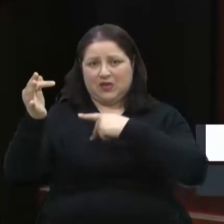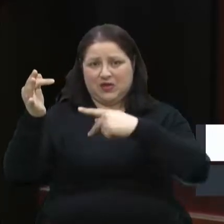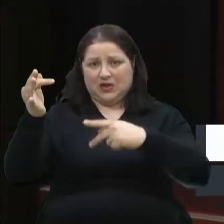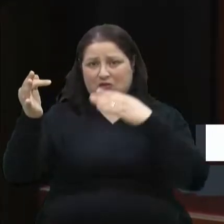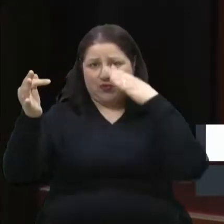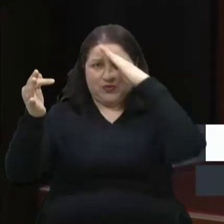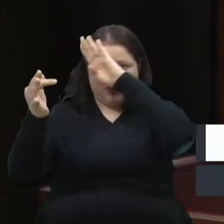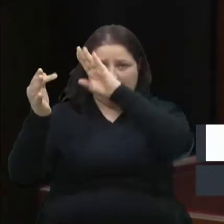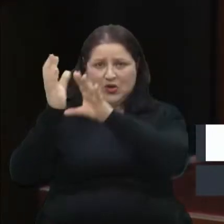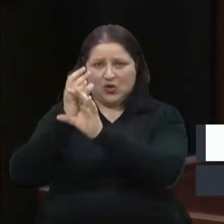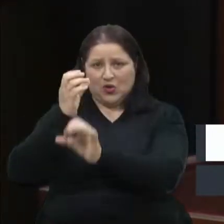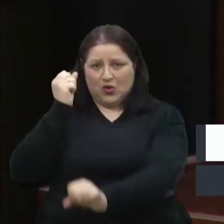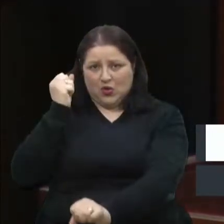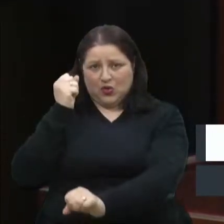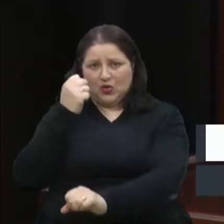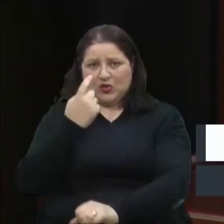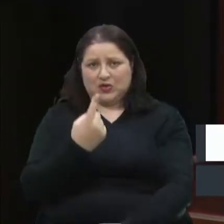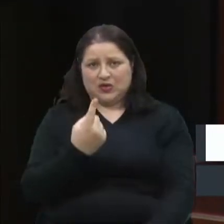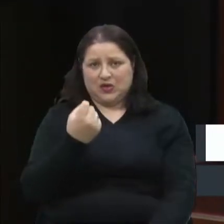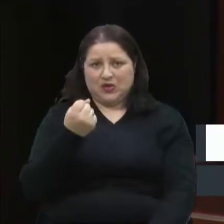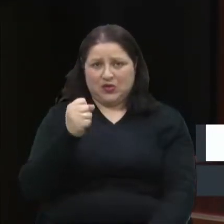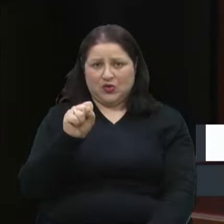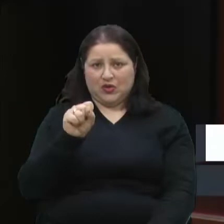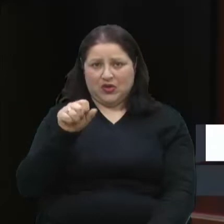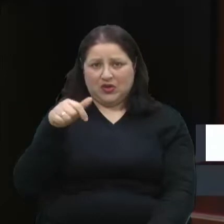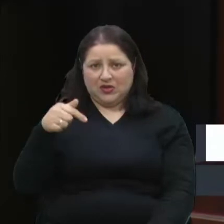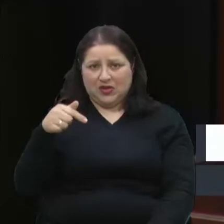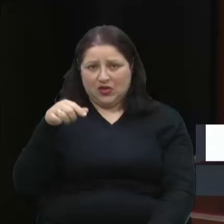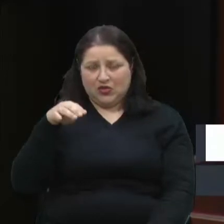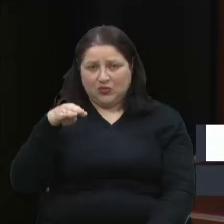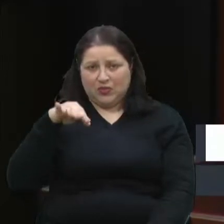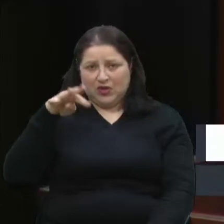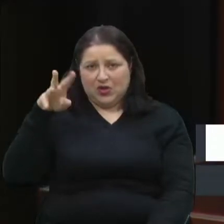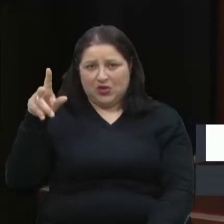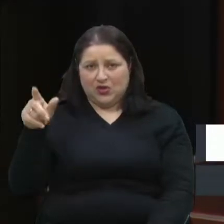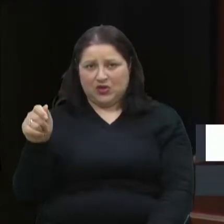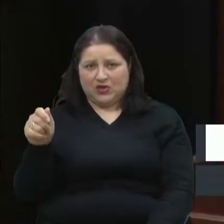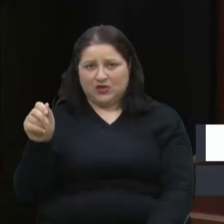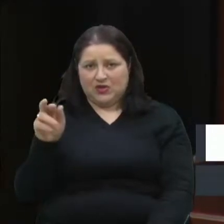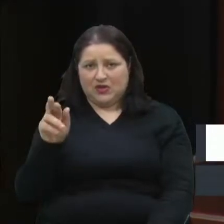foi de um lucro líquido de 187 bilhões.